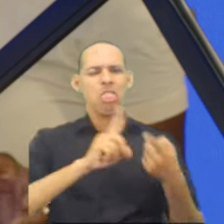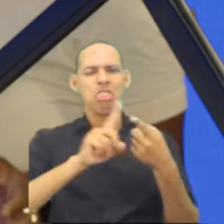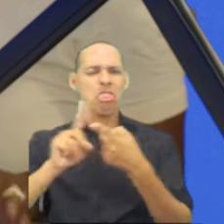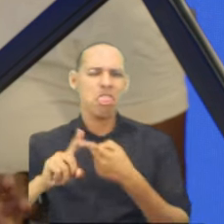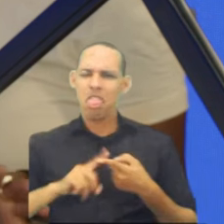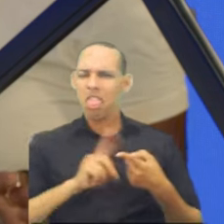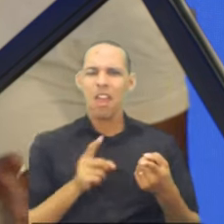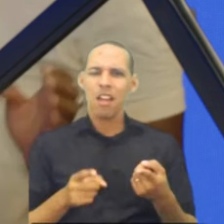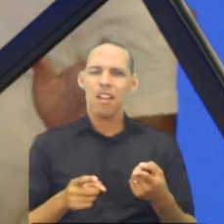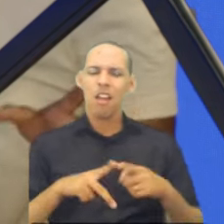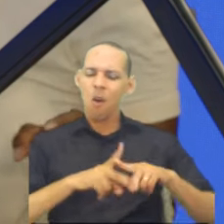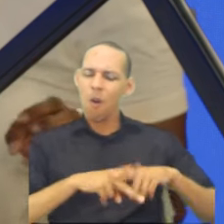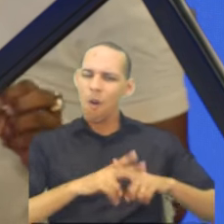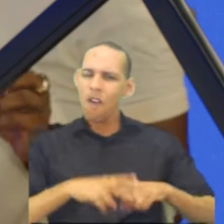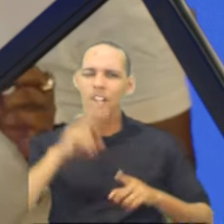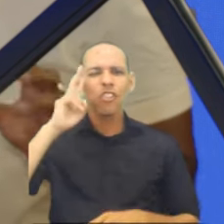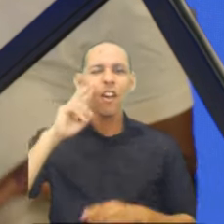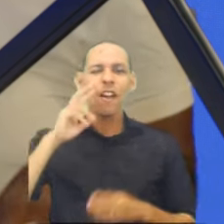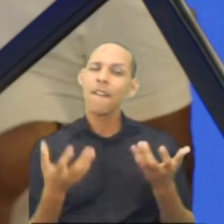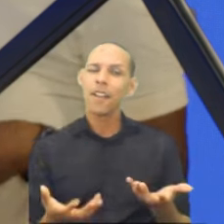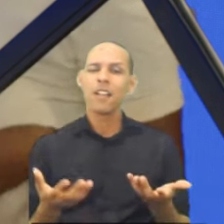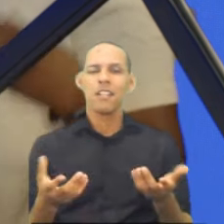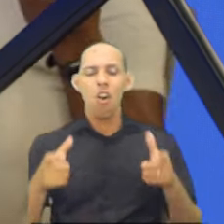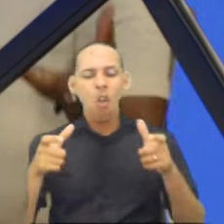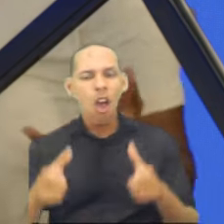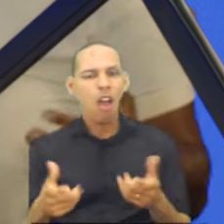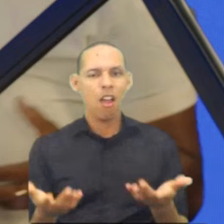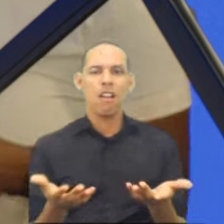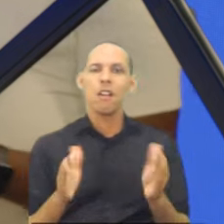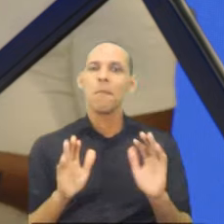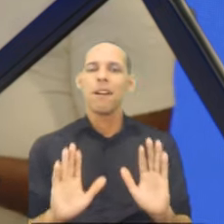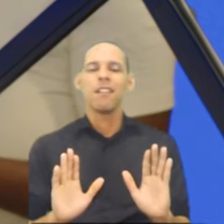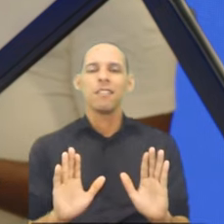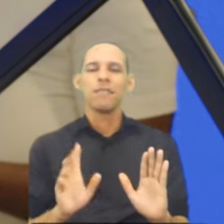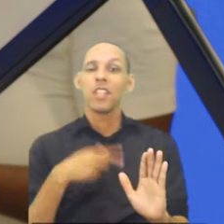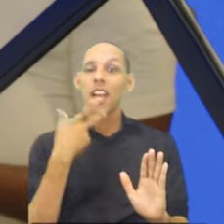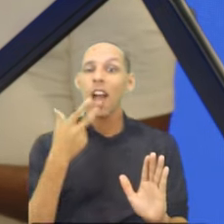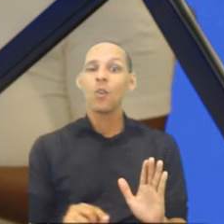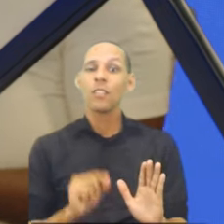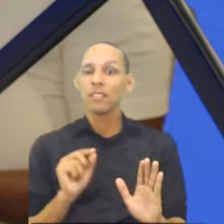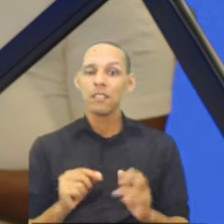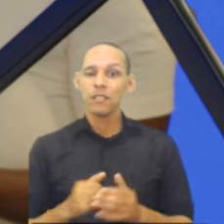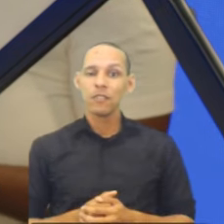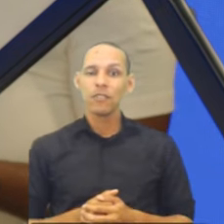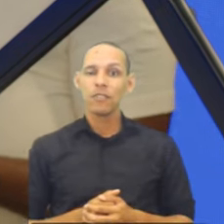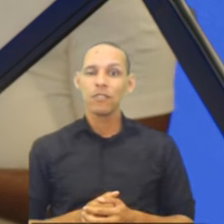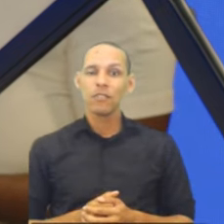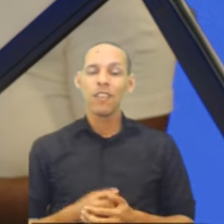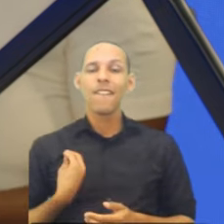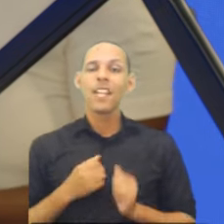Vingança ninguém quer revanche quando fala de reparação Histórica de sabe de ter espaço Mas a gente tá falando